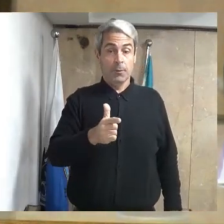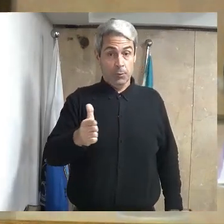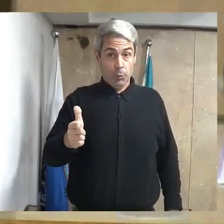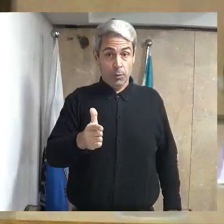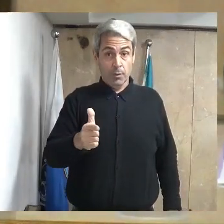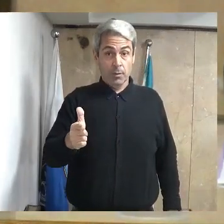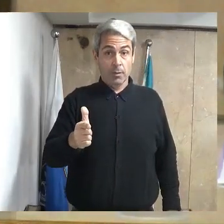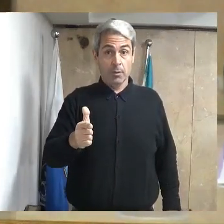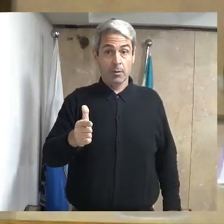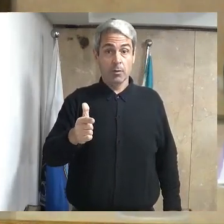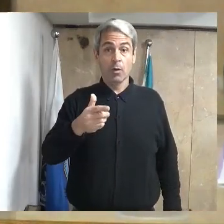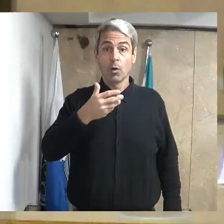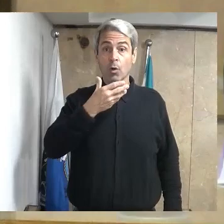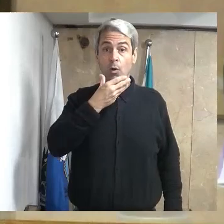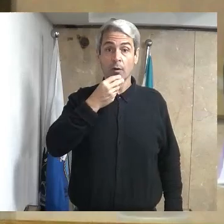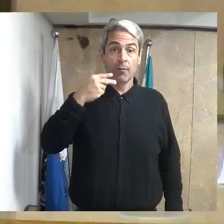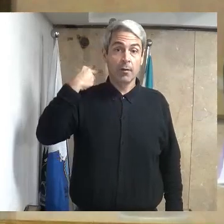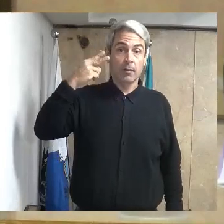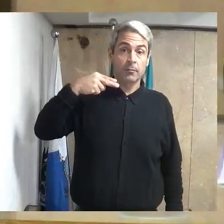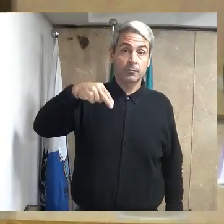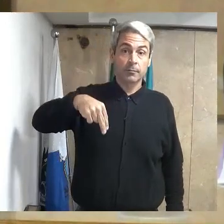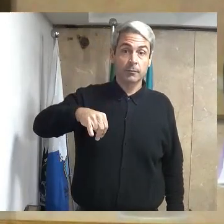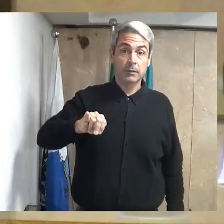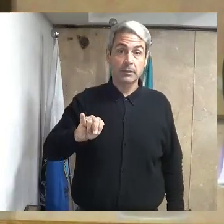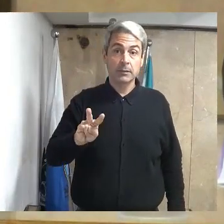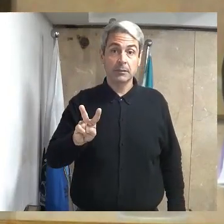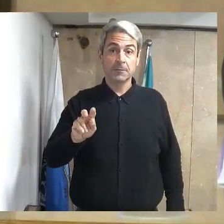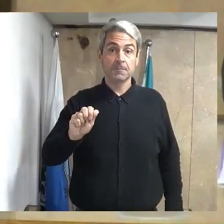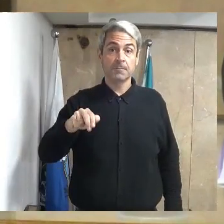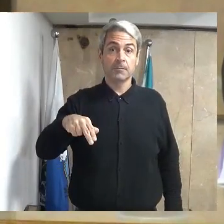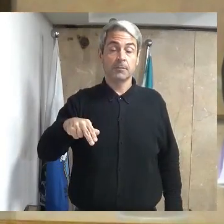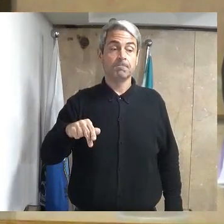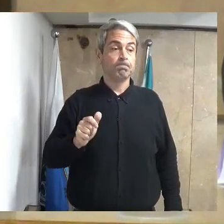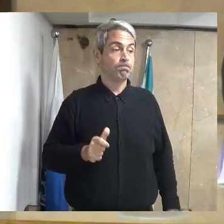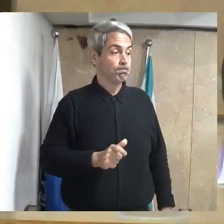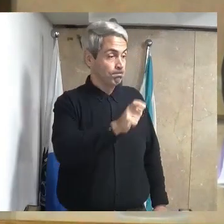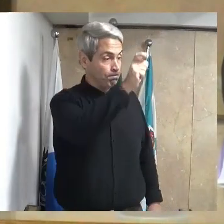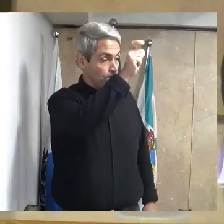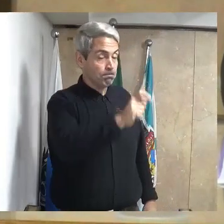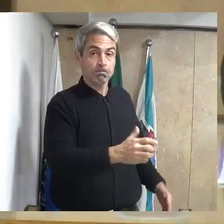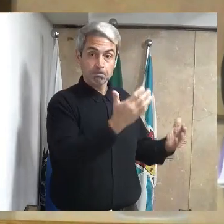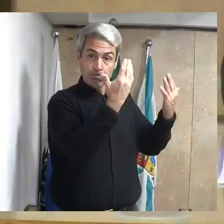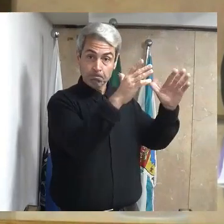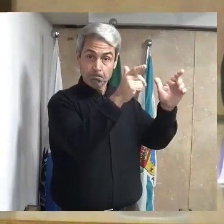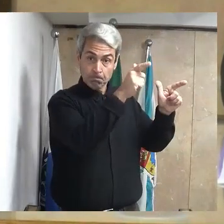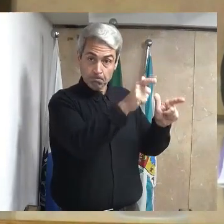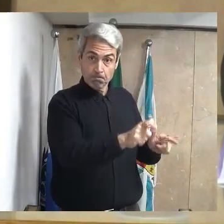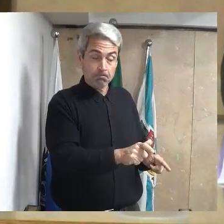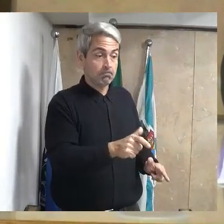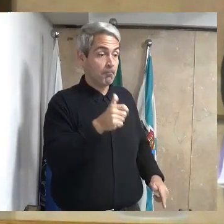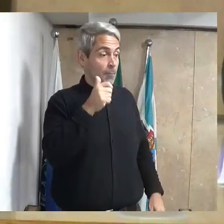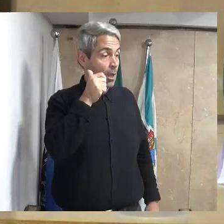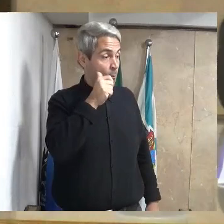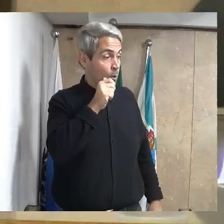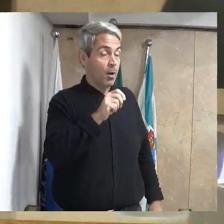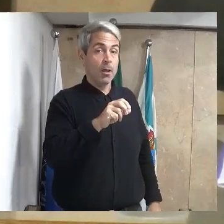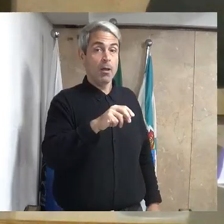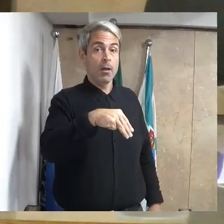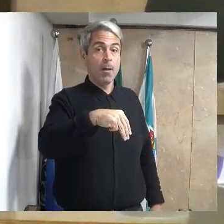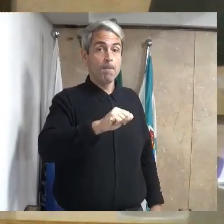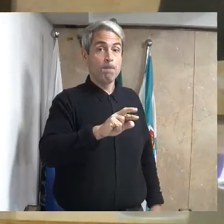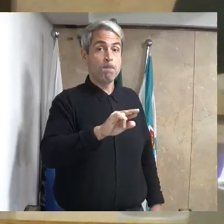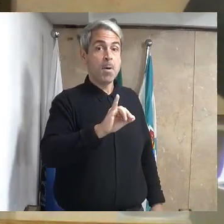4492/2022, do excelentíssimo senhor vereador Nivão Almeida, consignando moção de congratulações à ilustríssima senhora Maria de